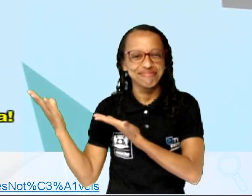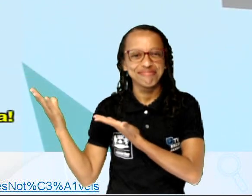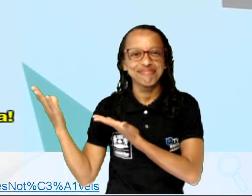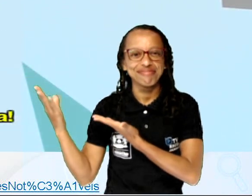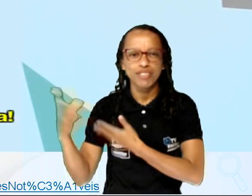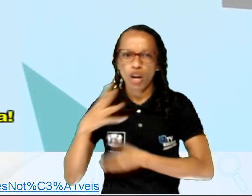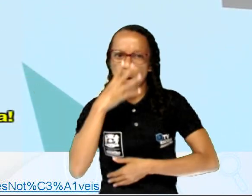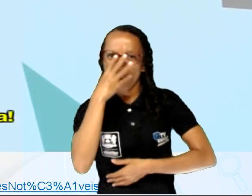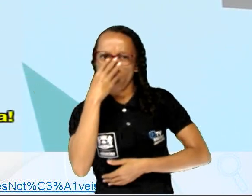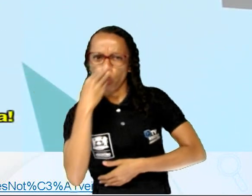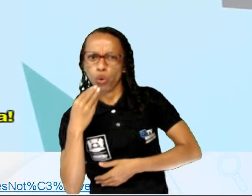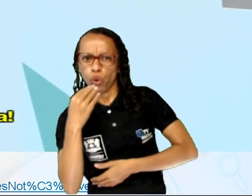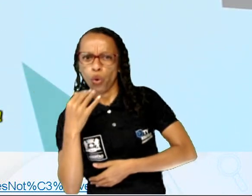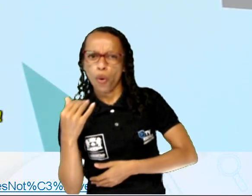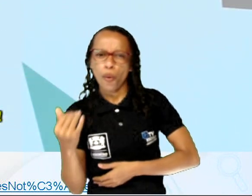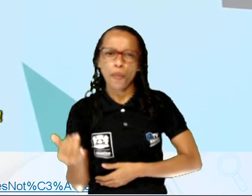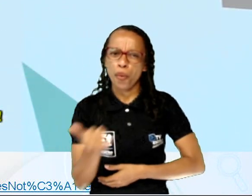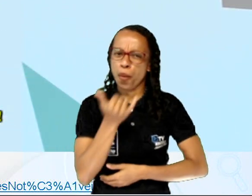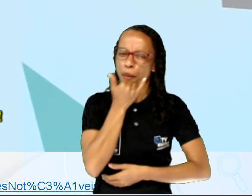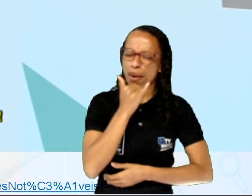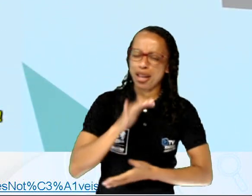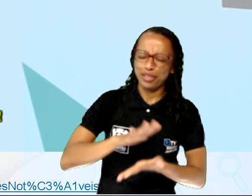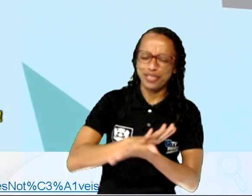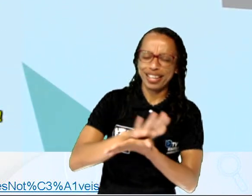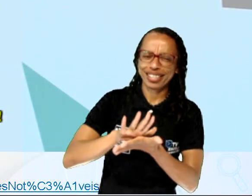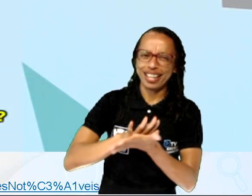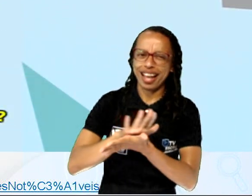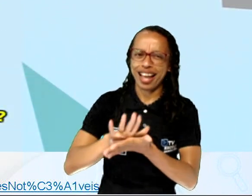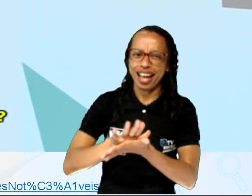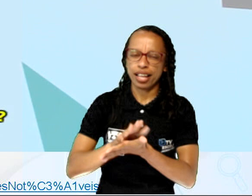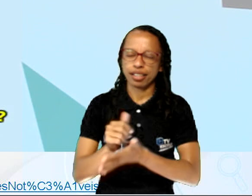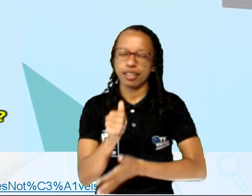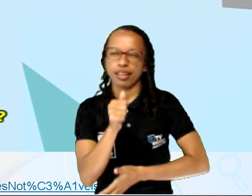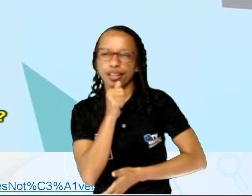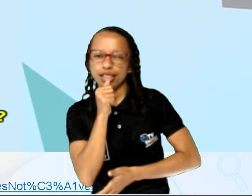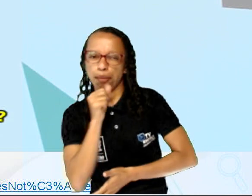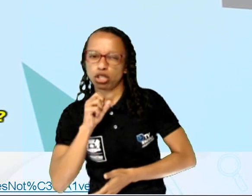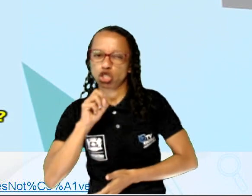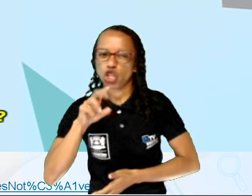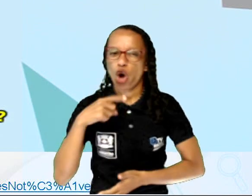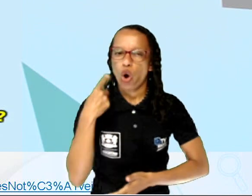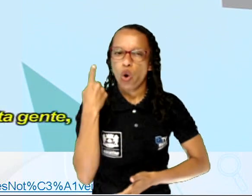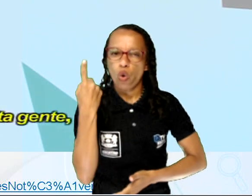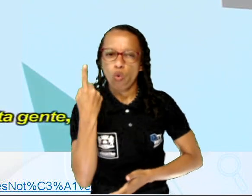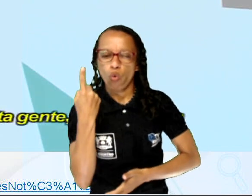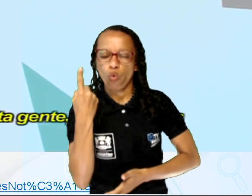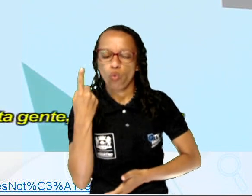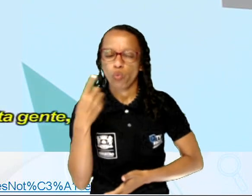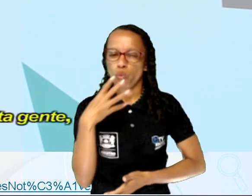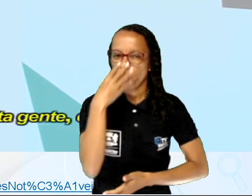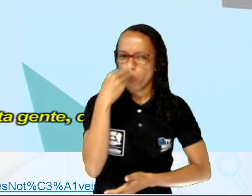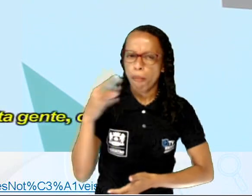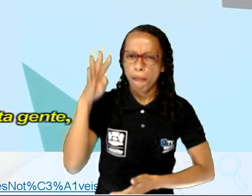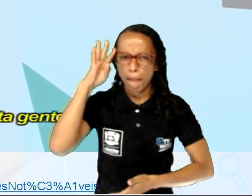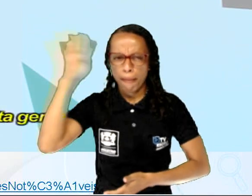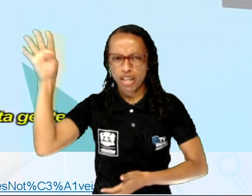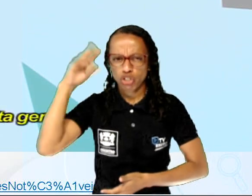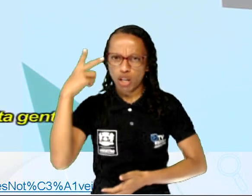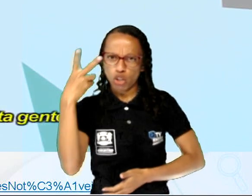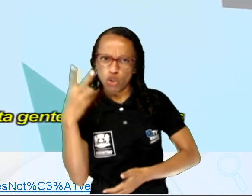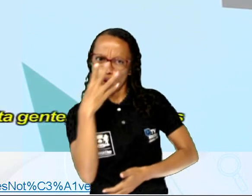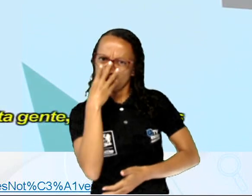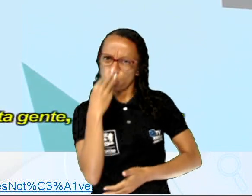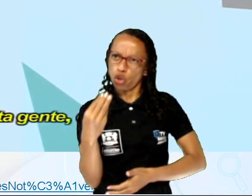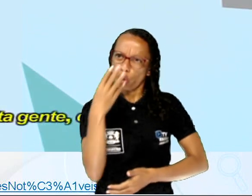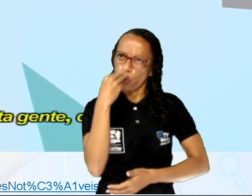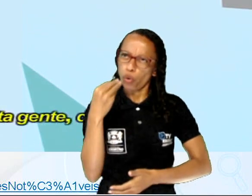O lobão não perdoa nada. Ainda bem que é um só. Imagina se fossem 2. Dá até pra cantar.